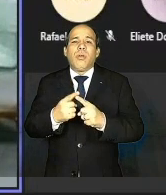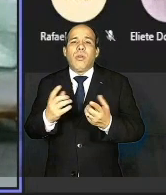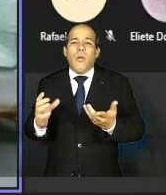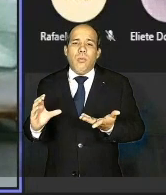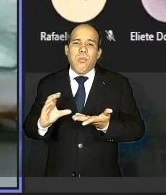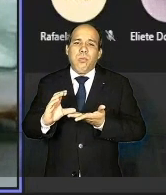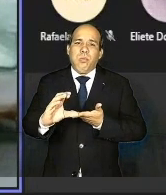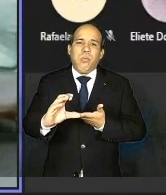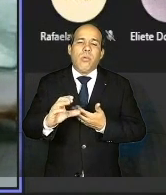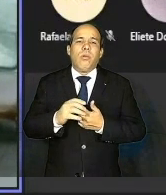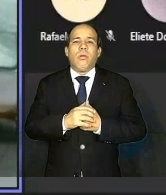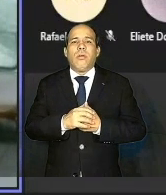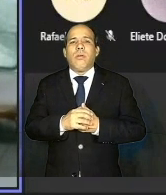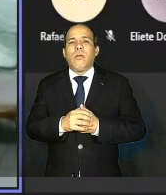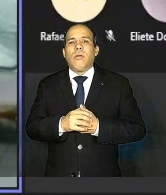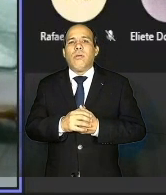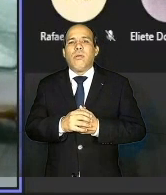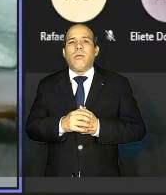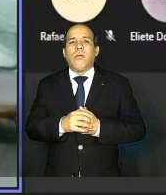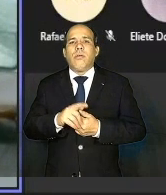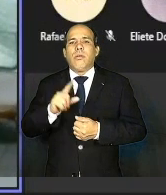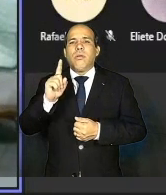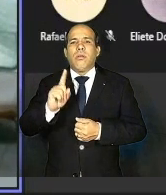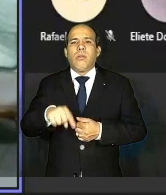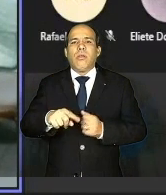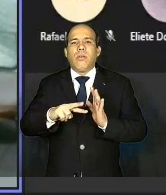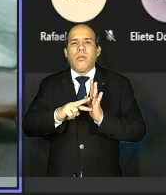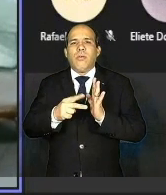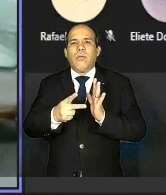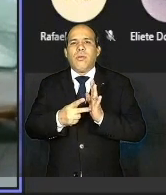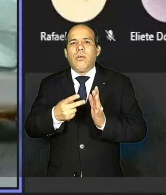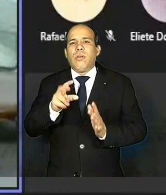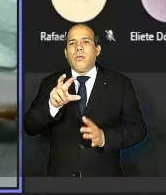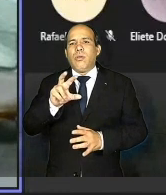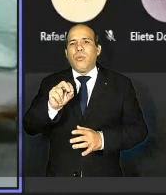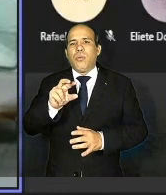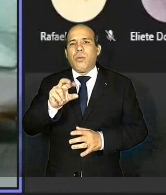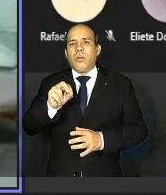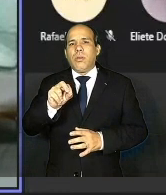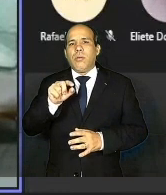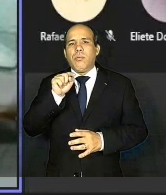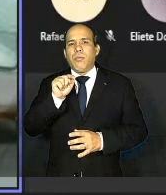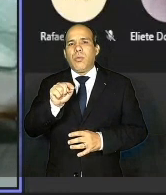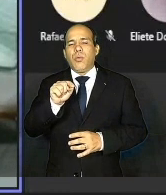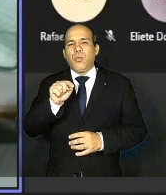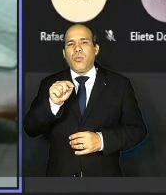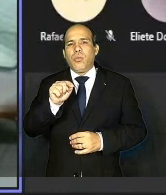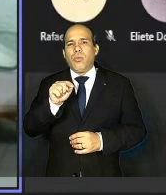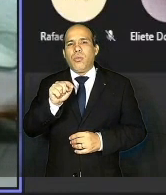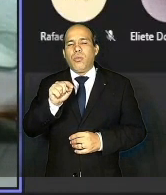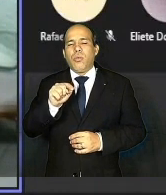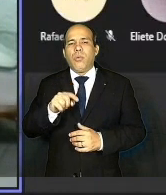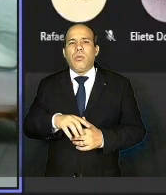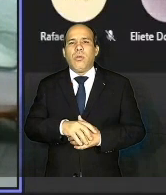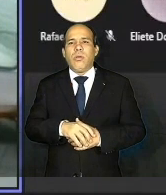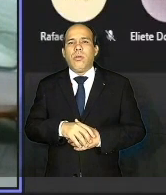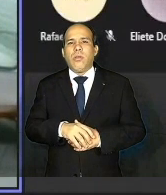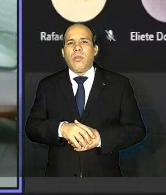ganhar, mas para juntar, aqui vai receber reunido, né? Então, quer dizer, seria muito significativo